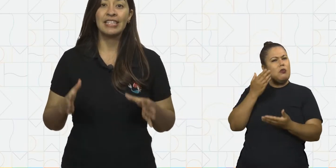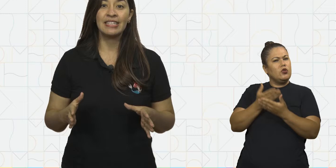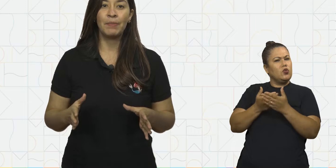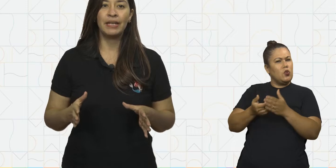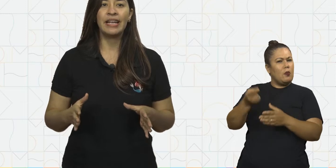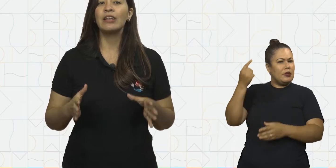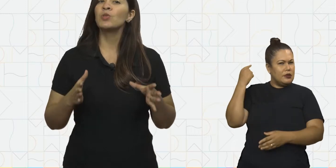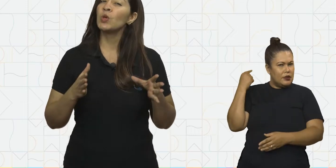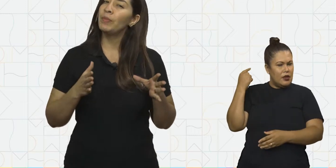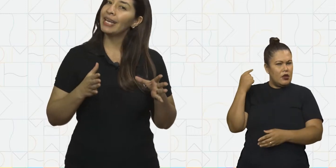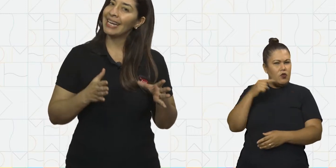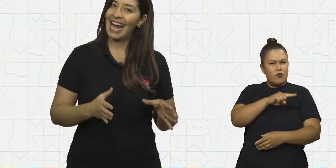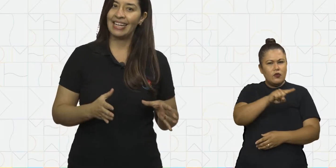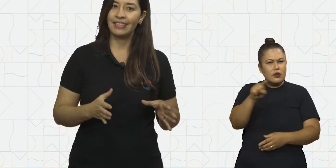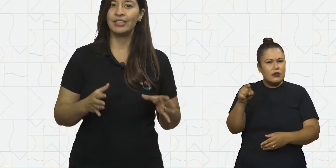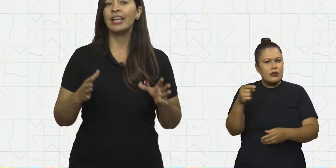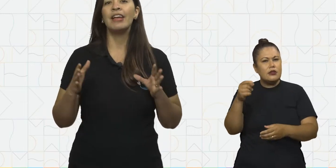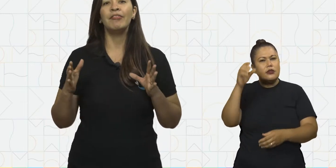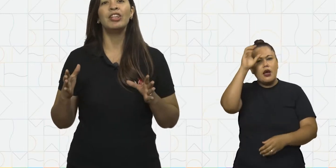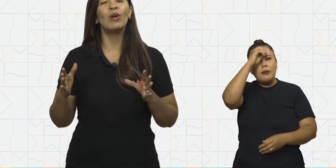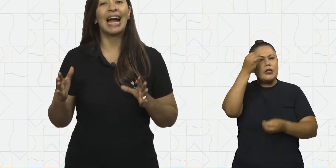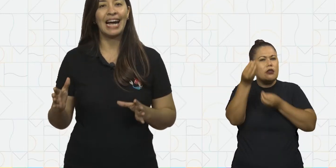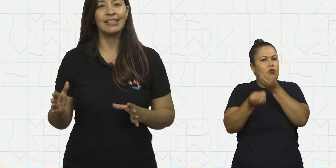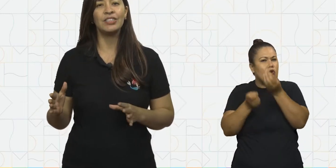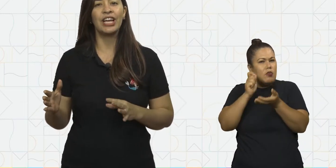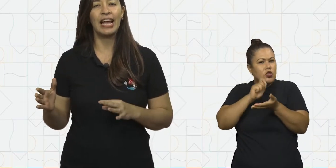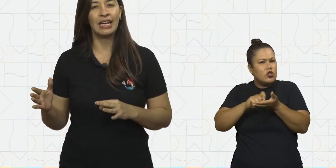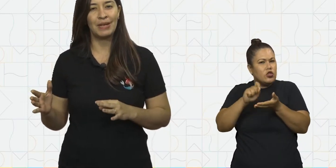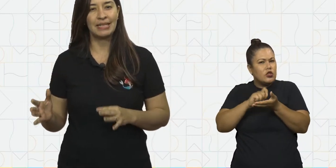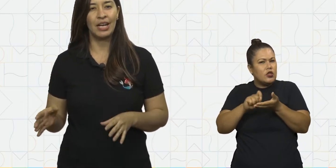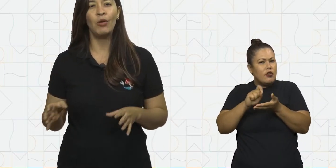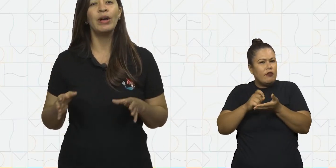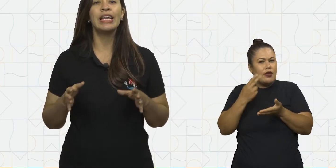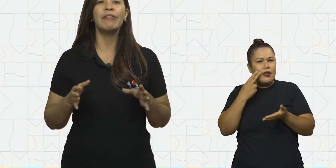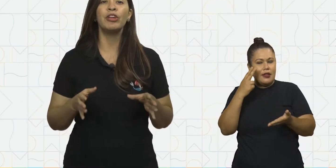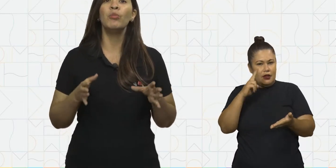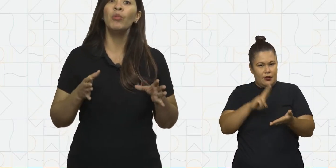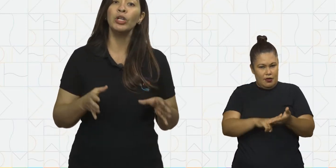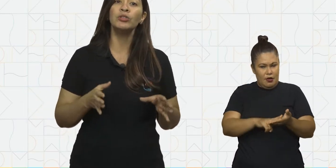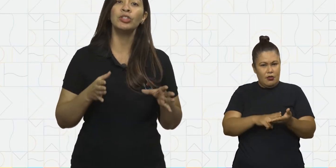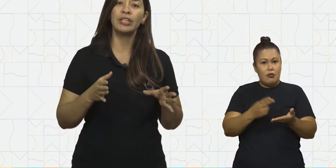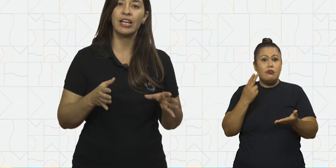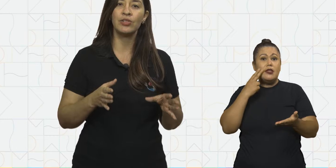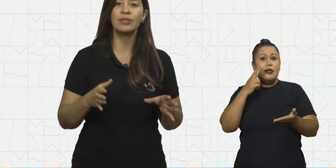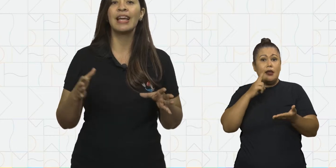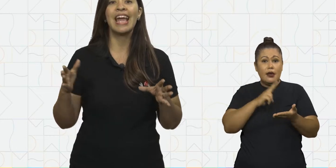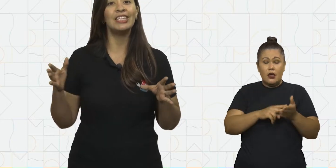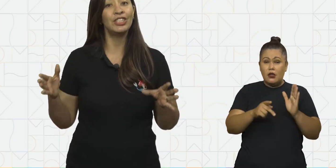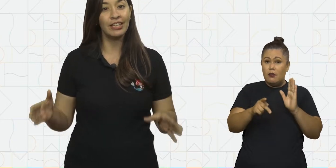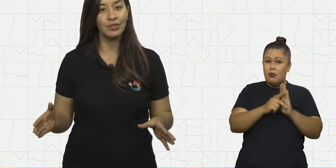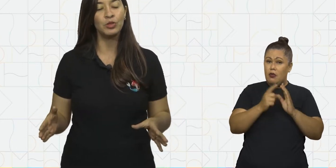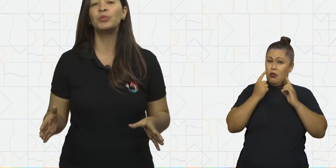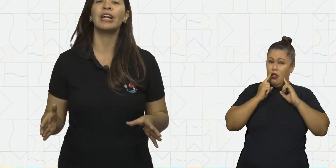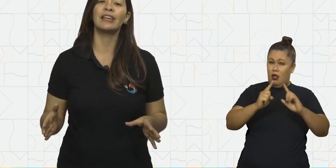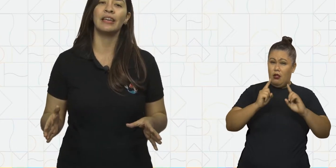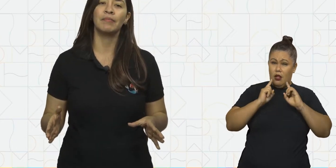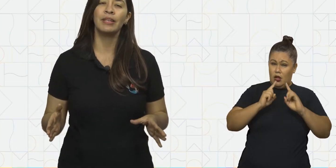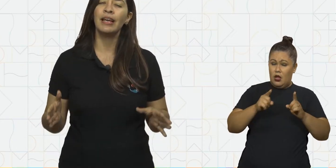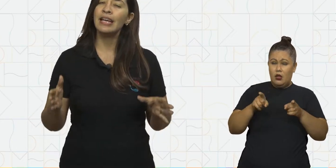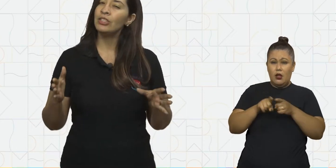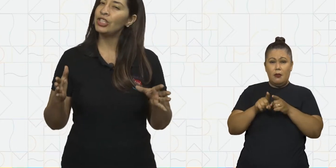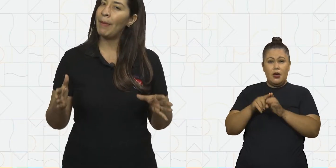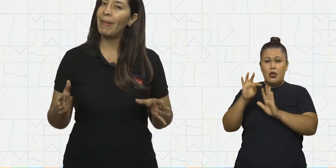passadas, vocês aprenderam sobre cartas. Viram cartas de reclamação e viram muitos textos escritos por